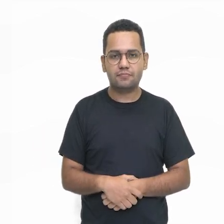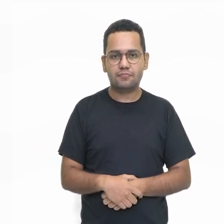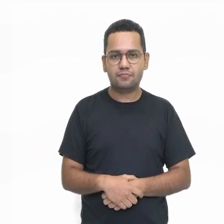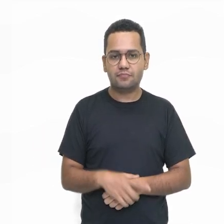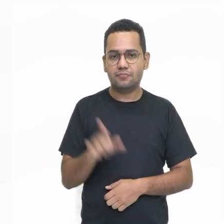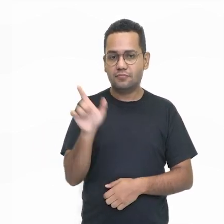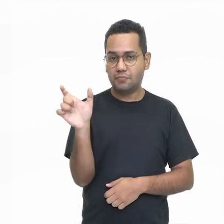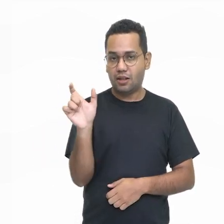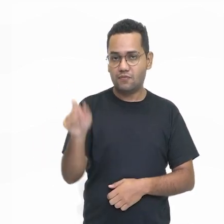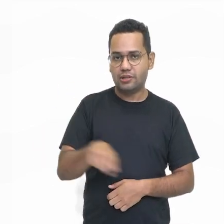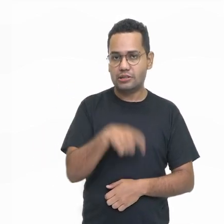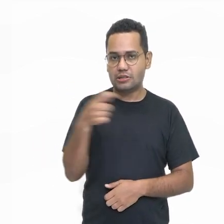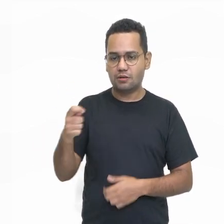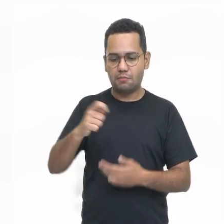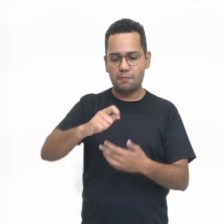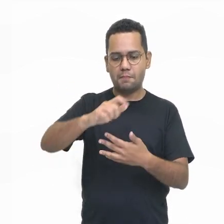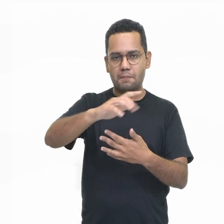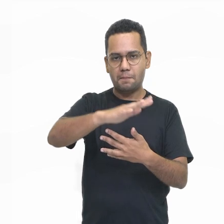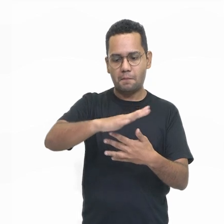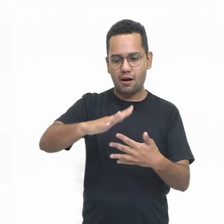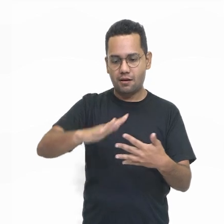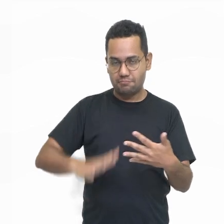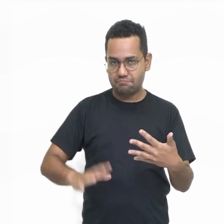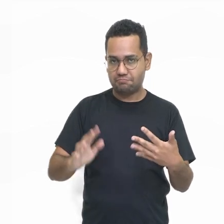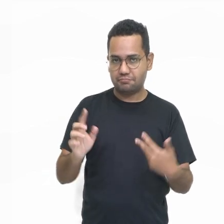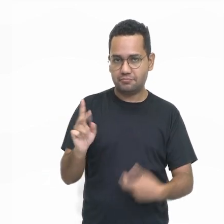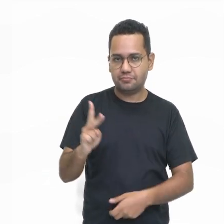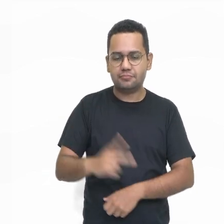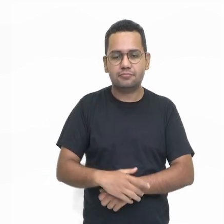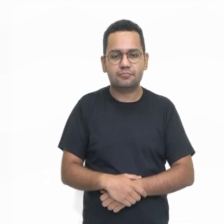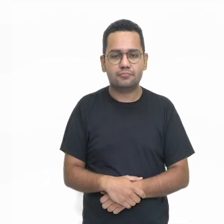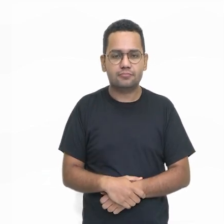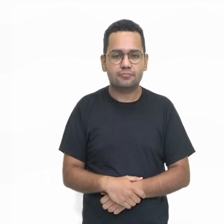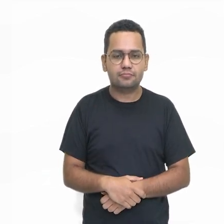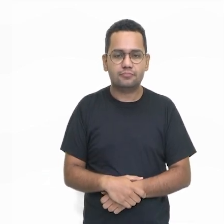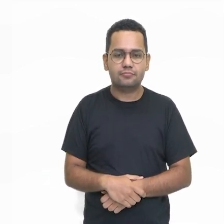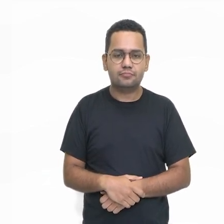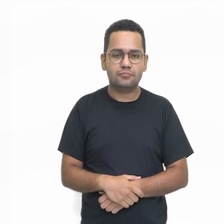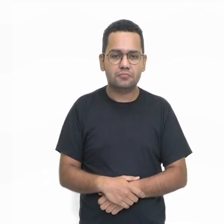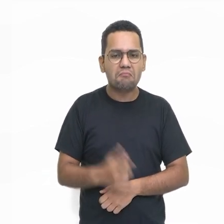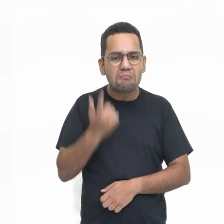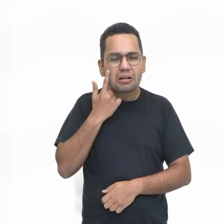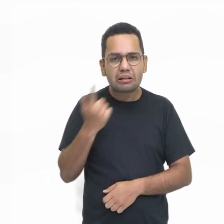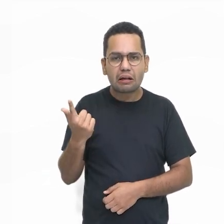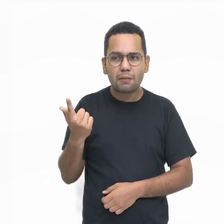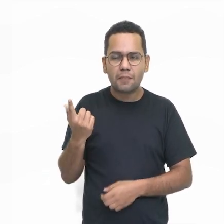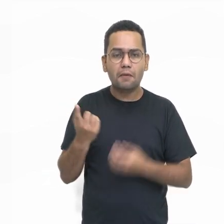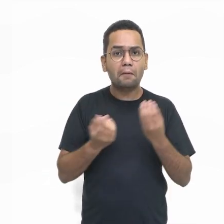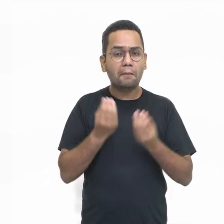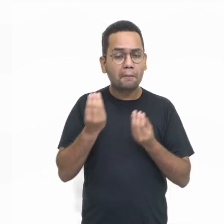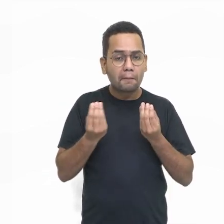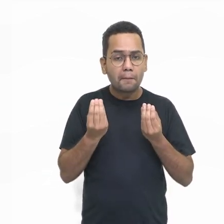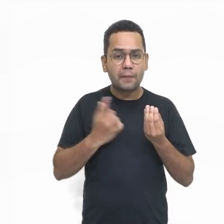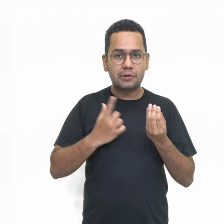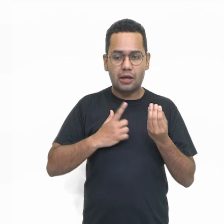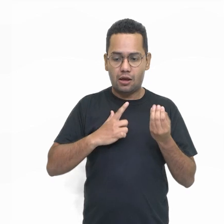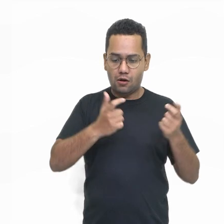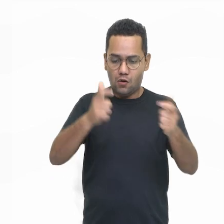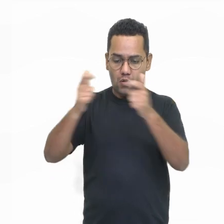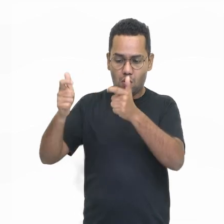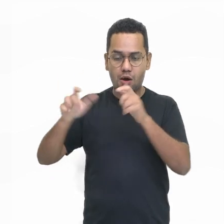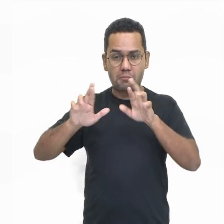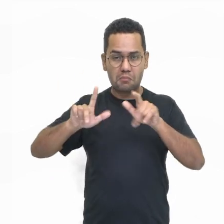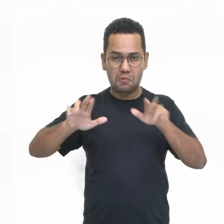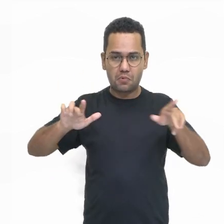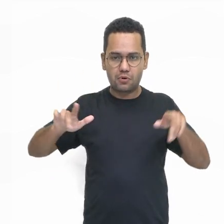bioma Mata Atlântica. Olha só como é a abrangência dele, né? Embora